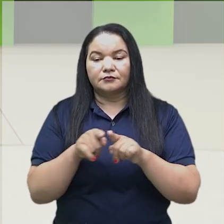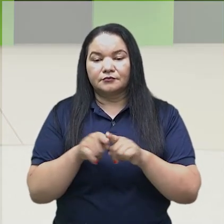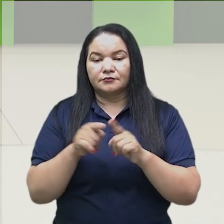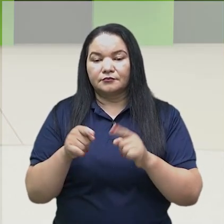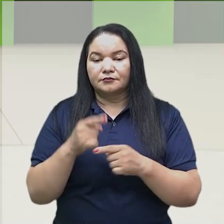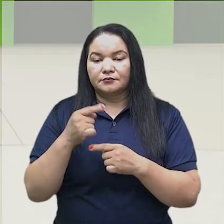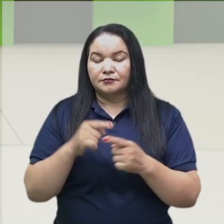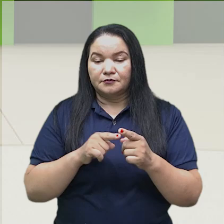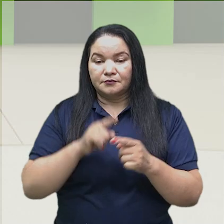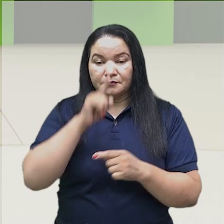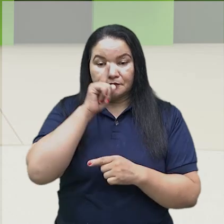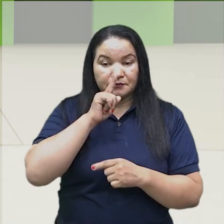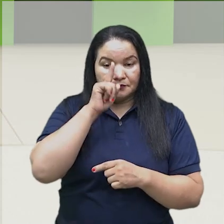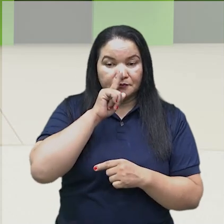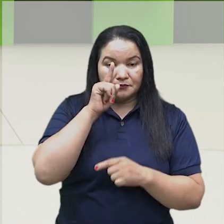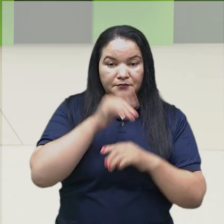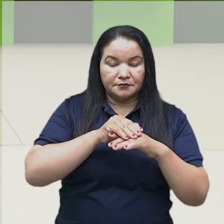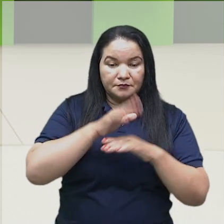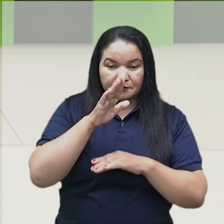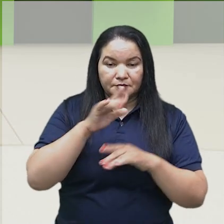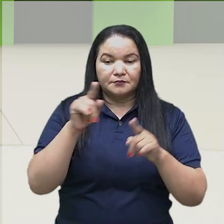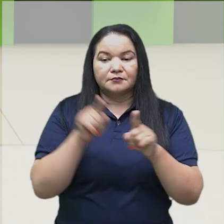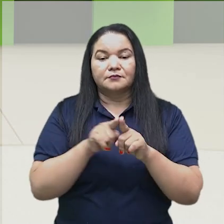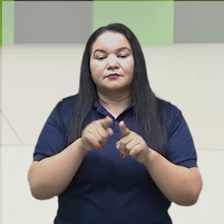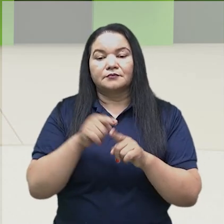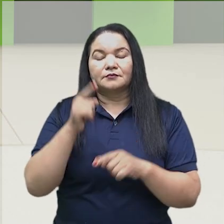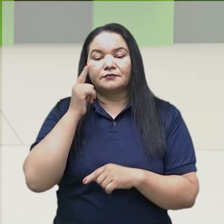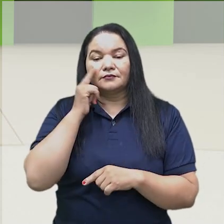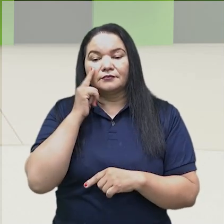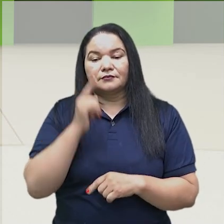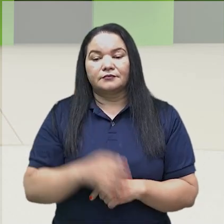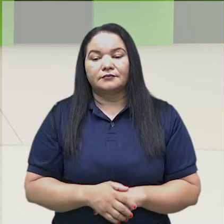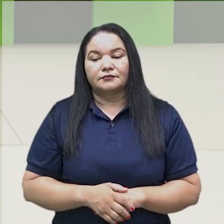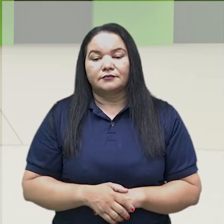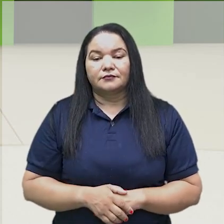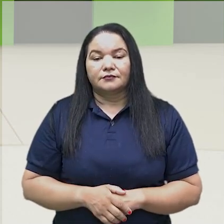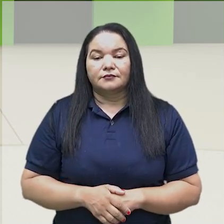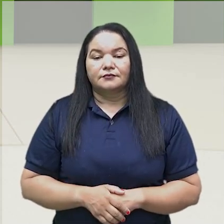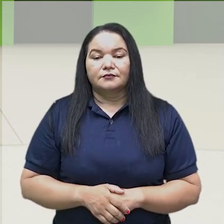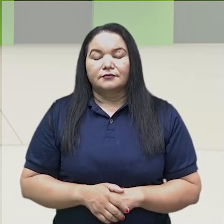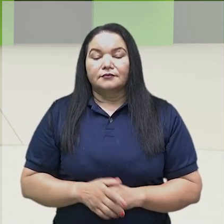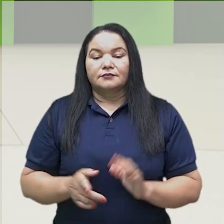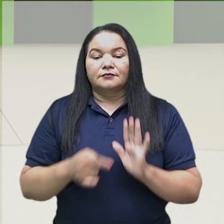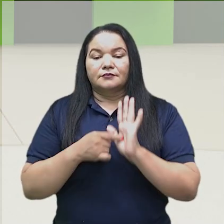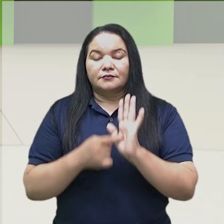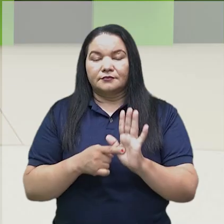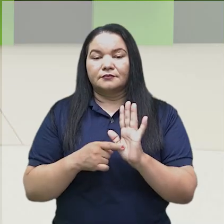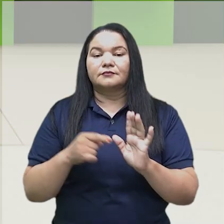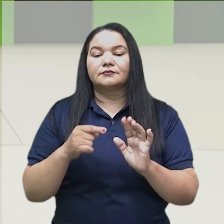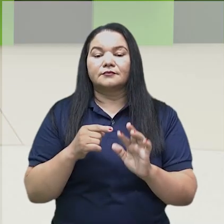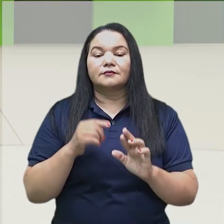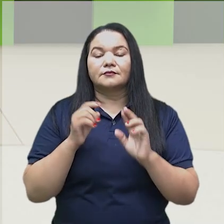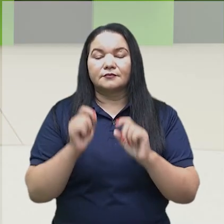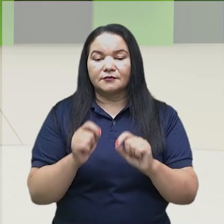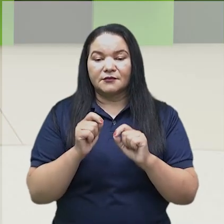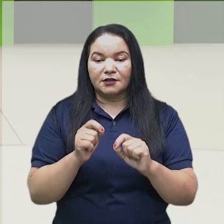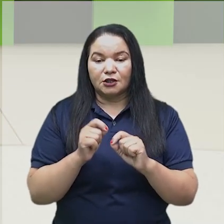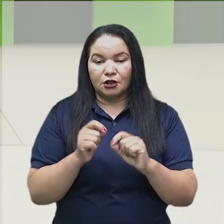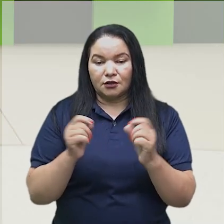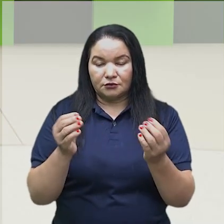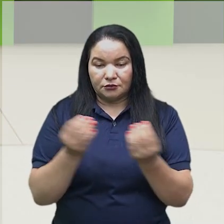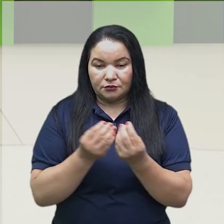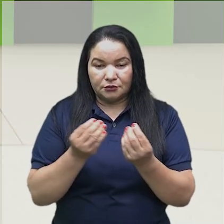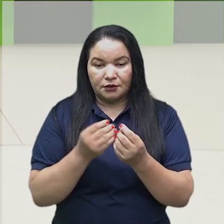os perigosos, né? Aí a gente tem aqui inviabilizar esse reaproveitamento dos resíduos,